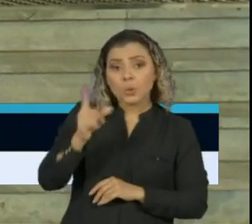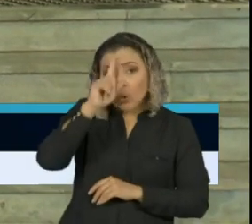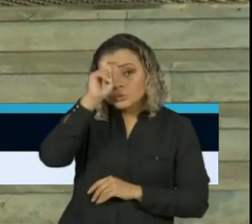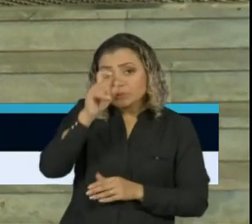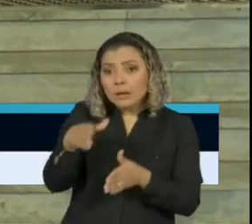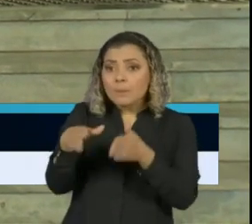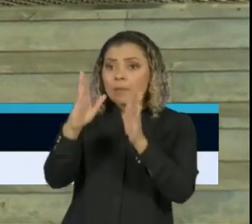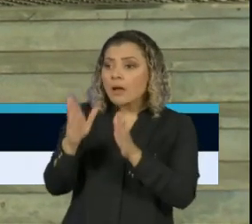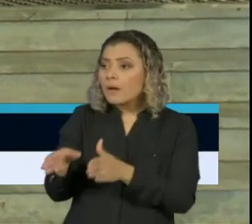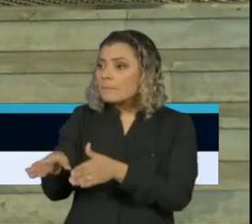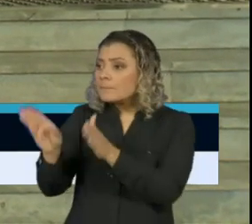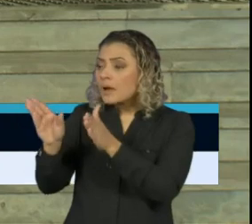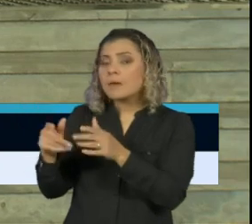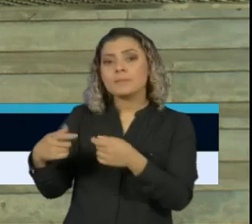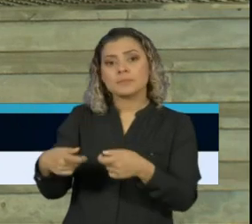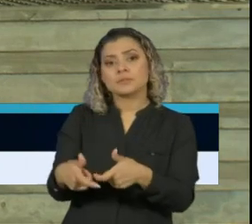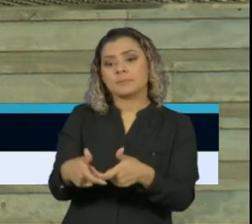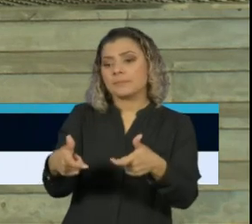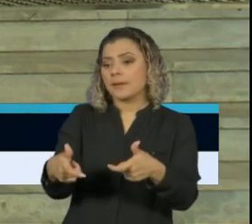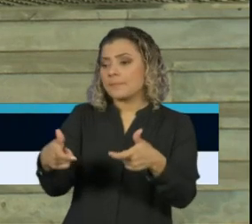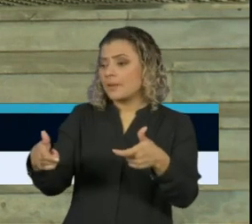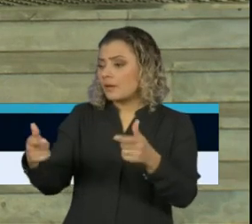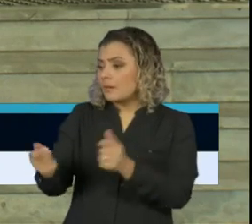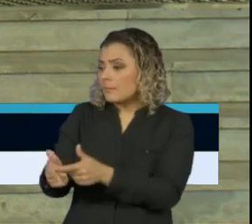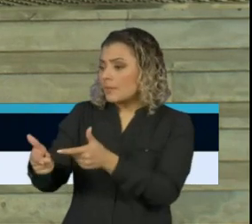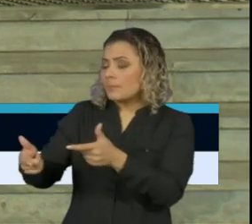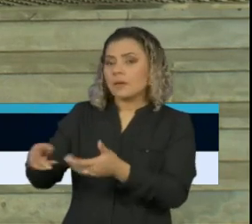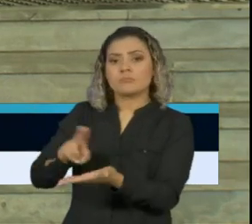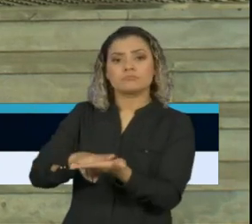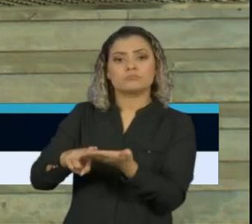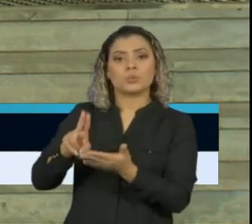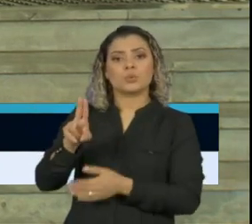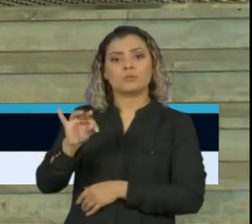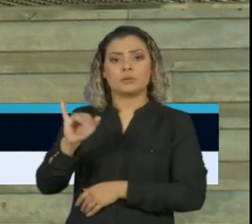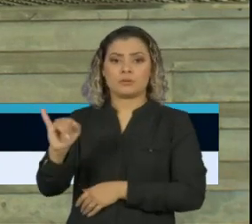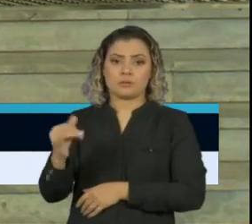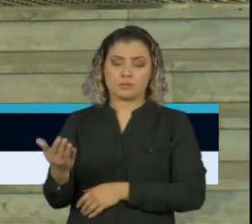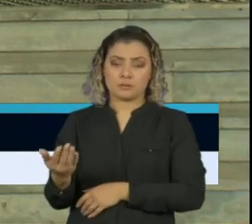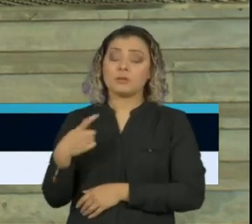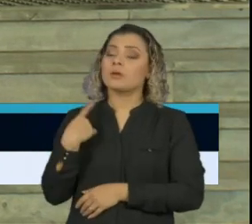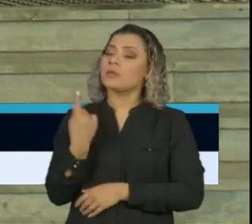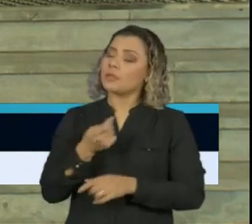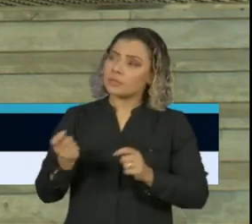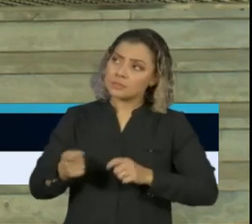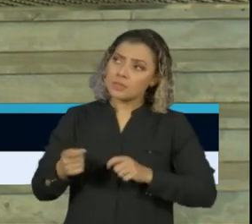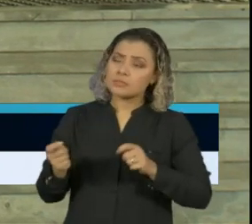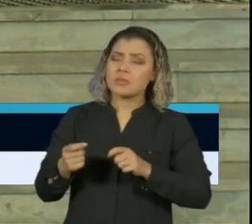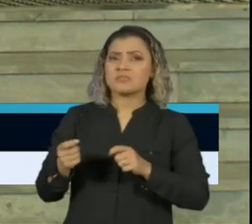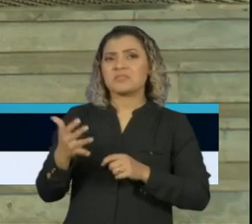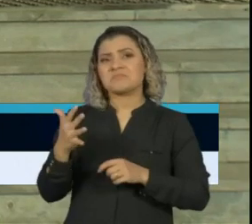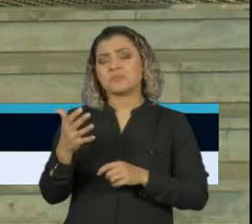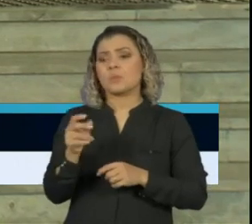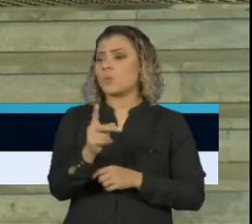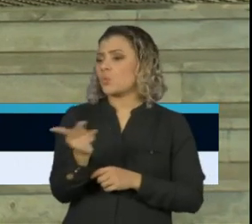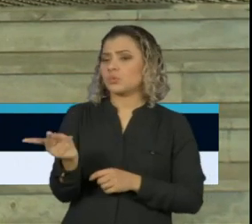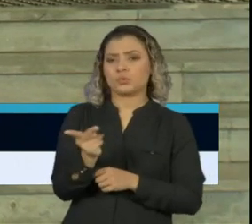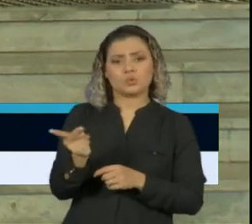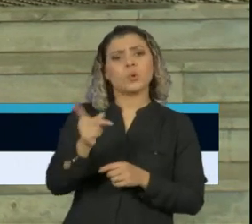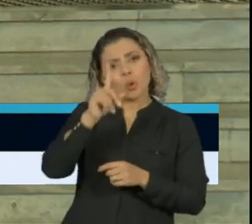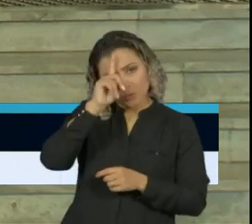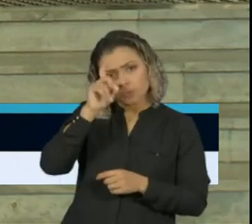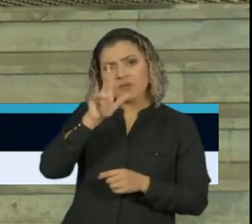que ir aumentando gradativamente o número de leitos. Nós temos uma possibilidade de aumento em ambos os